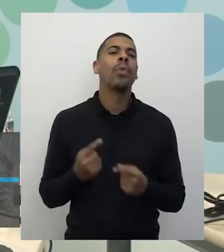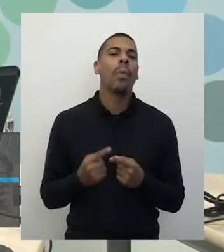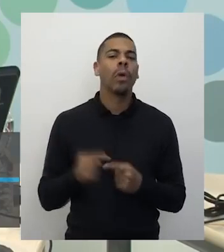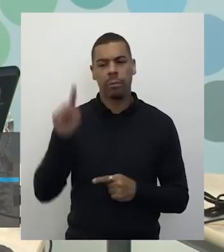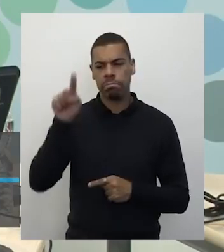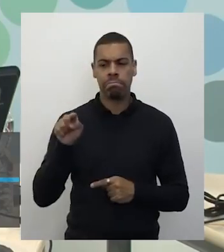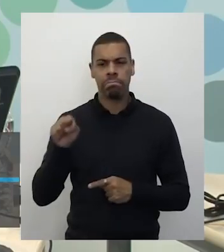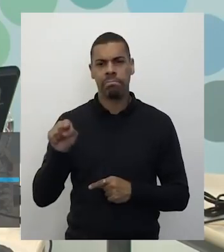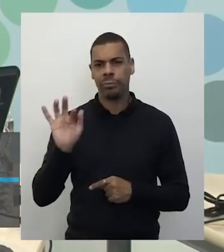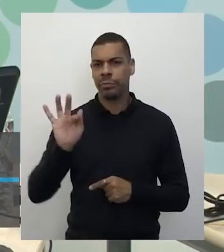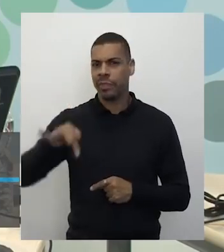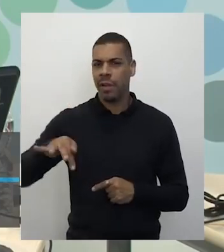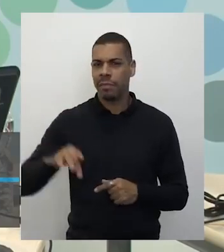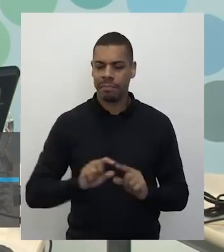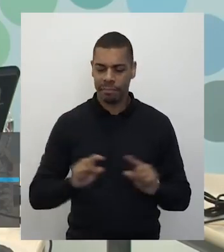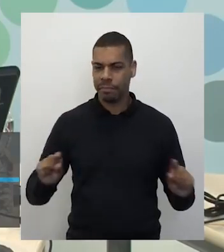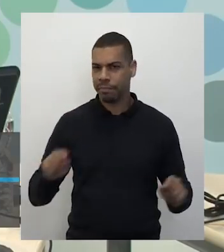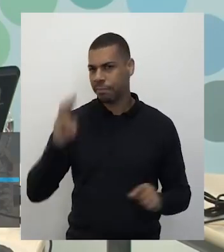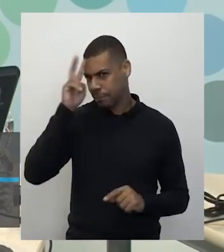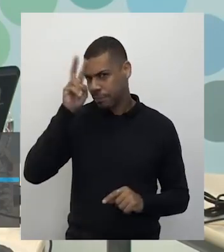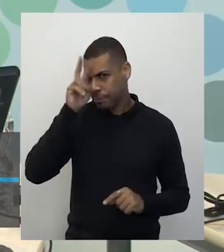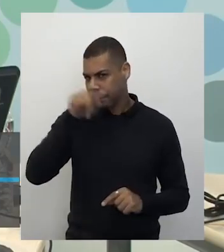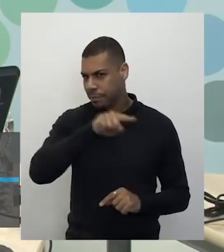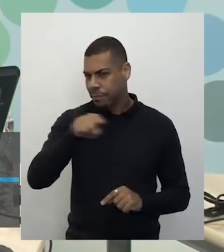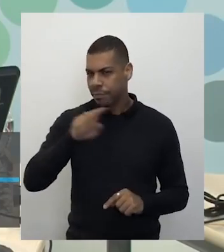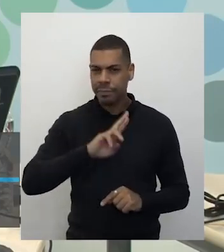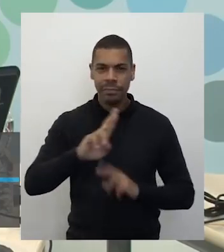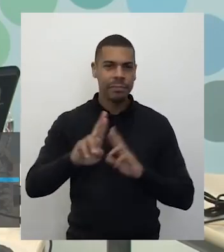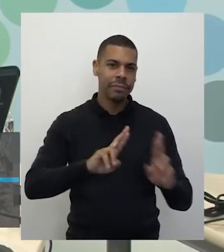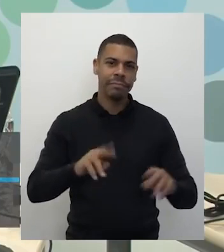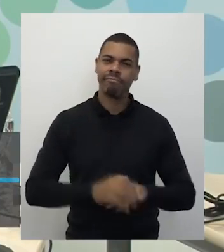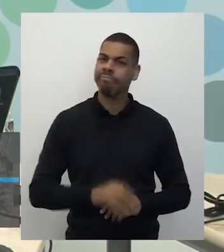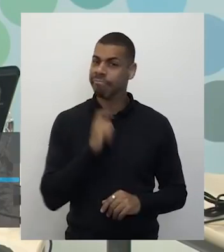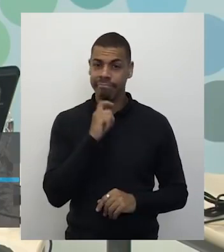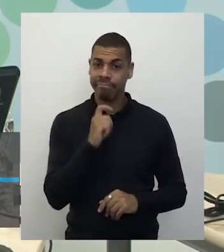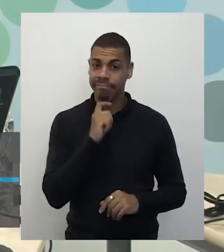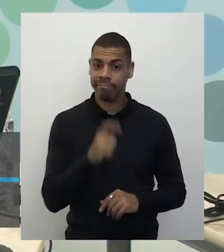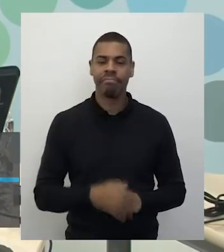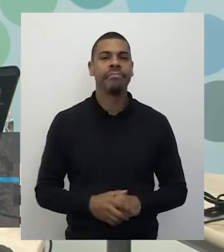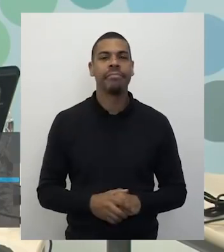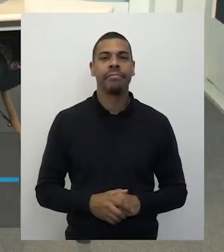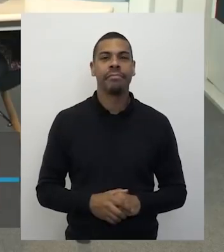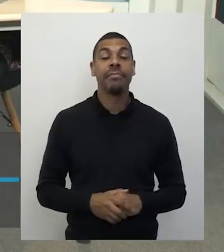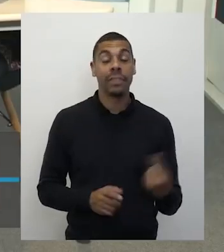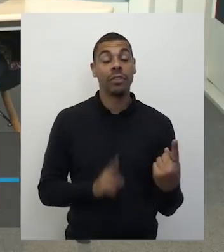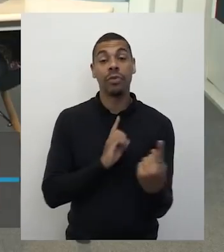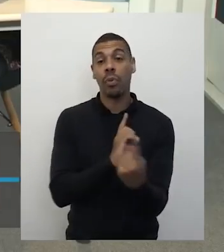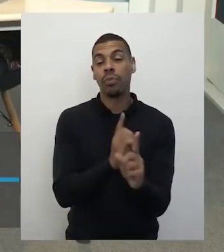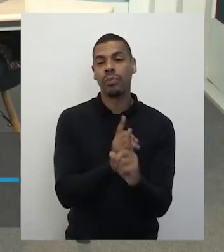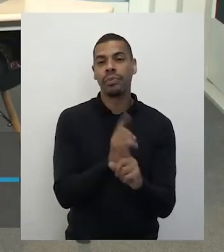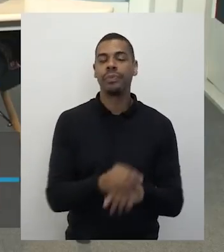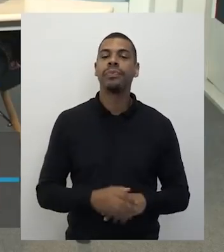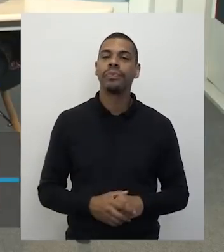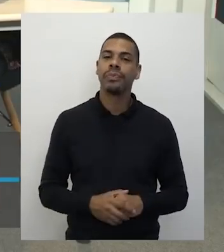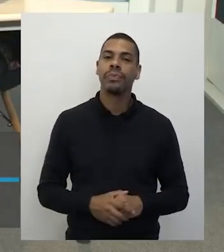de exclamação. Uhum. Alguém conseguiu responder? Não. Não? Alguns colocaram aqui, não lembro. Porque ela não,